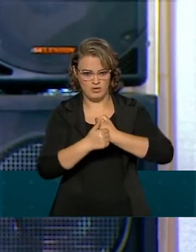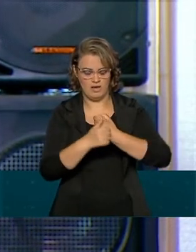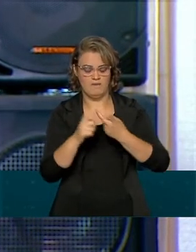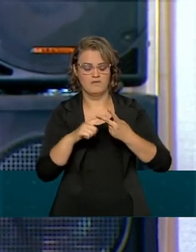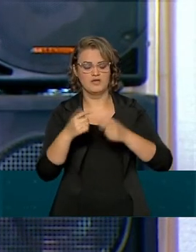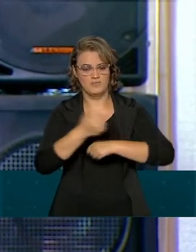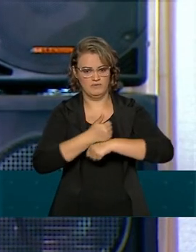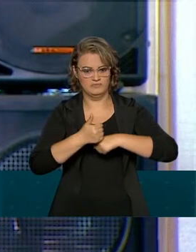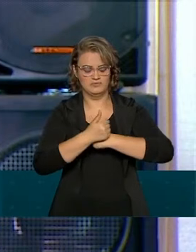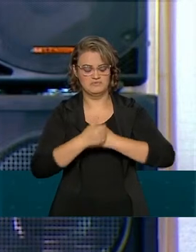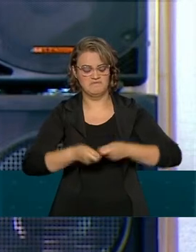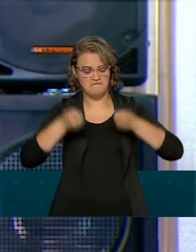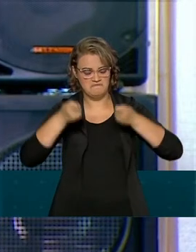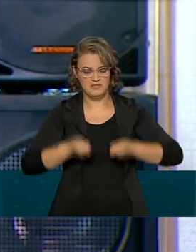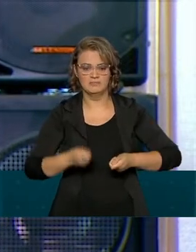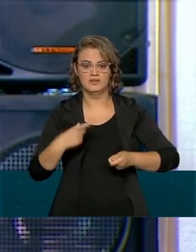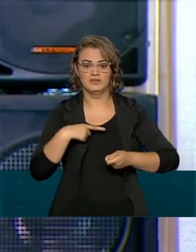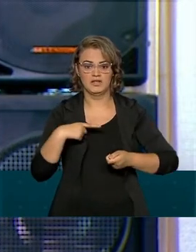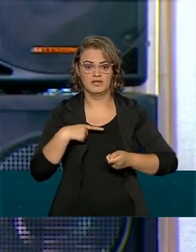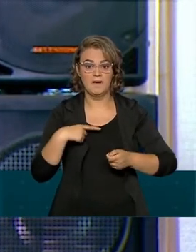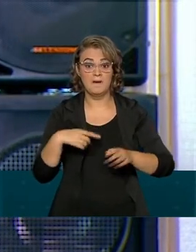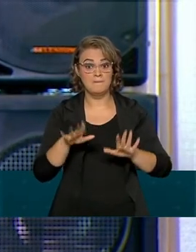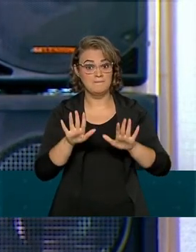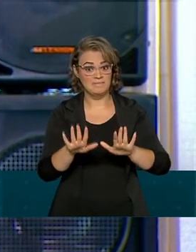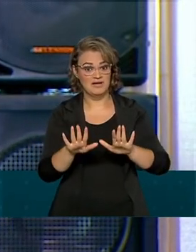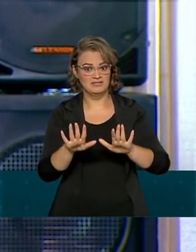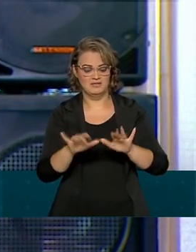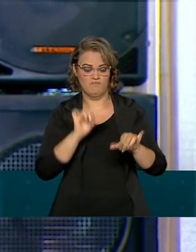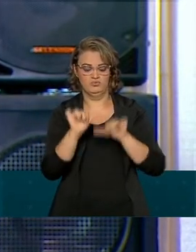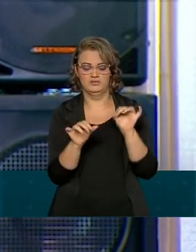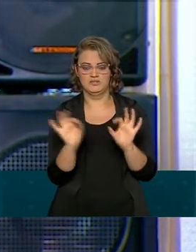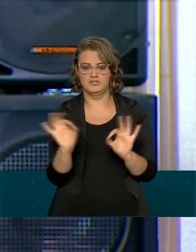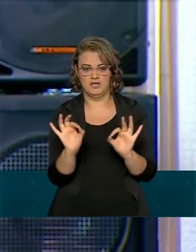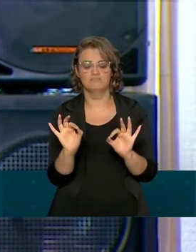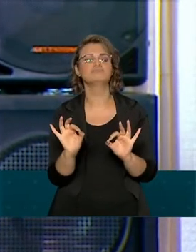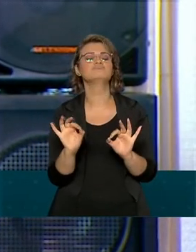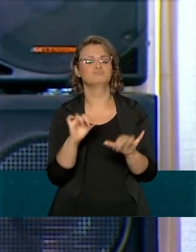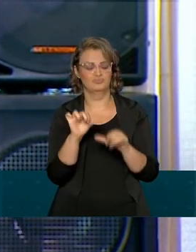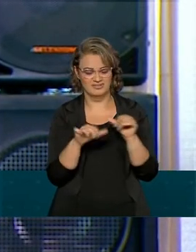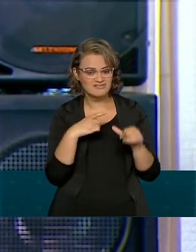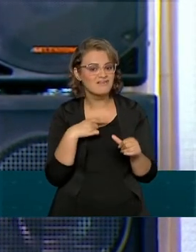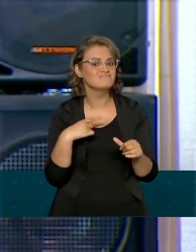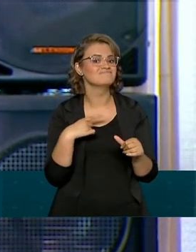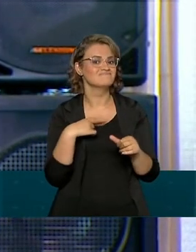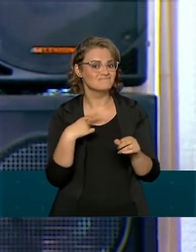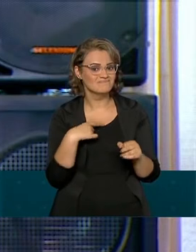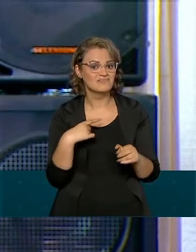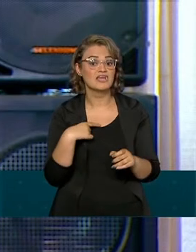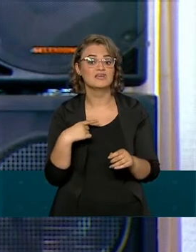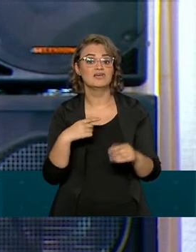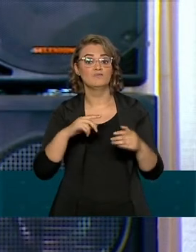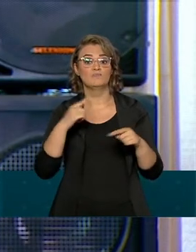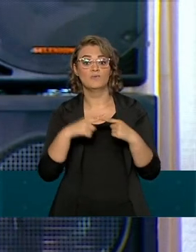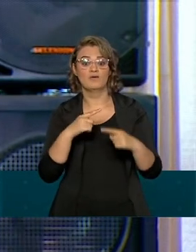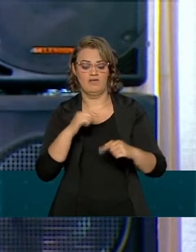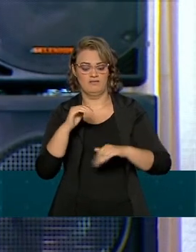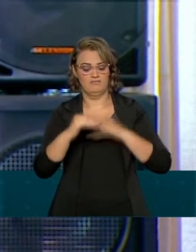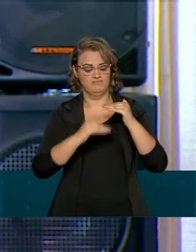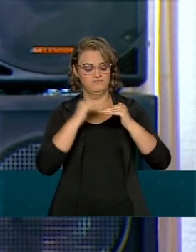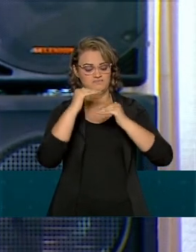quanto profissionais mas não é um organismo imutável ao contrário evolui